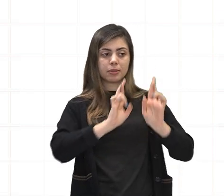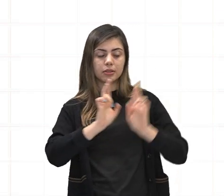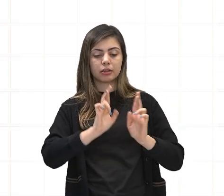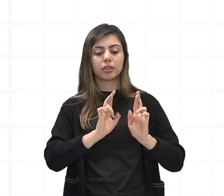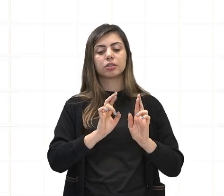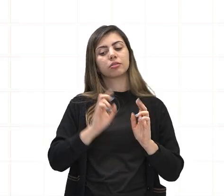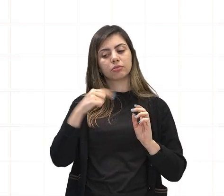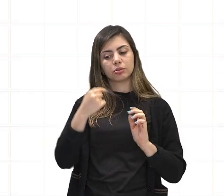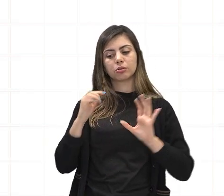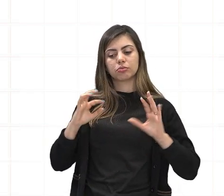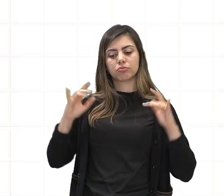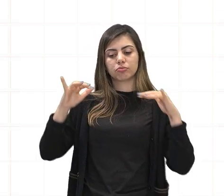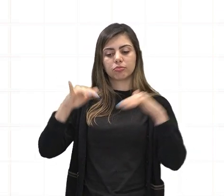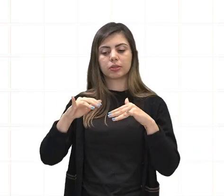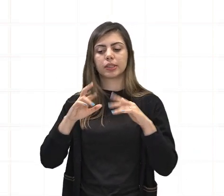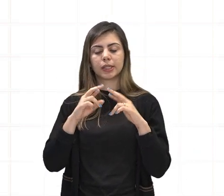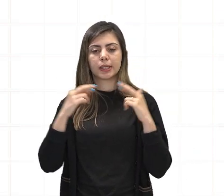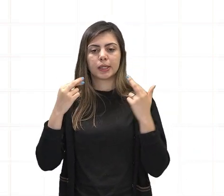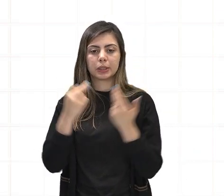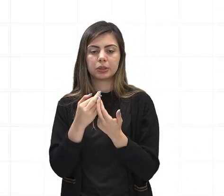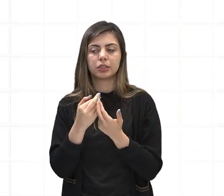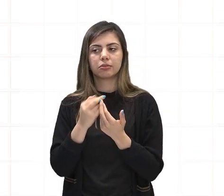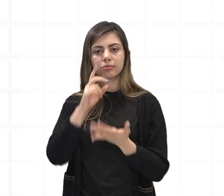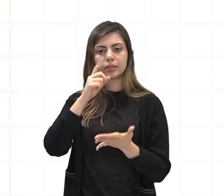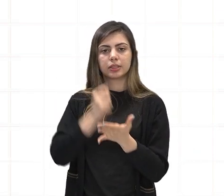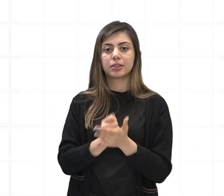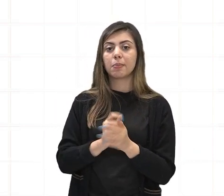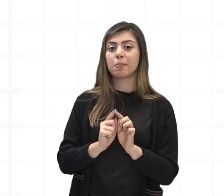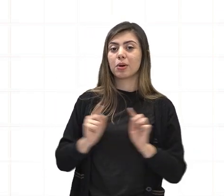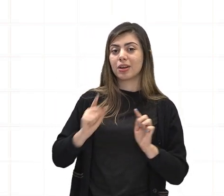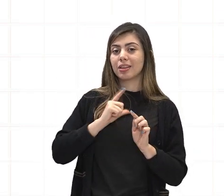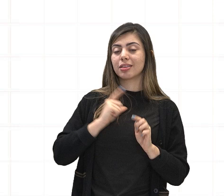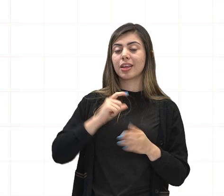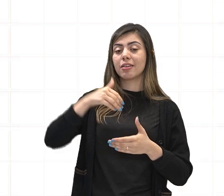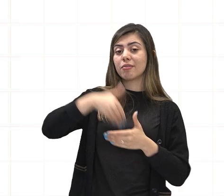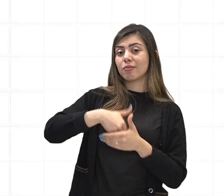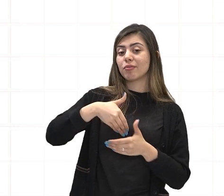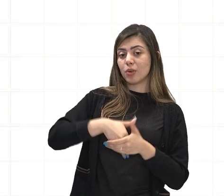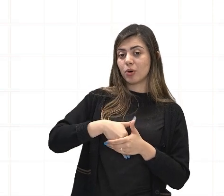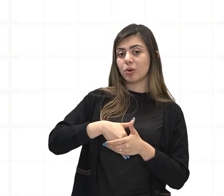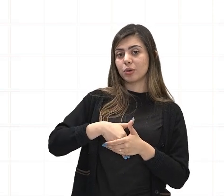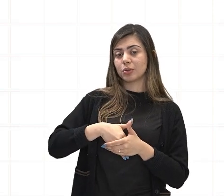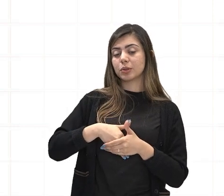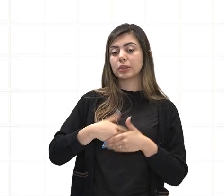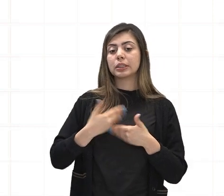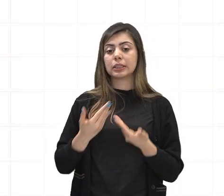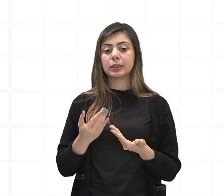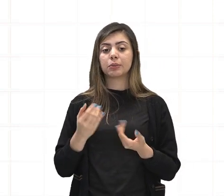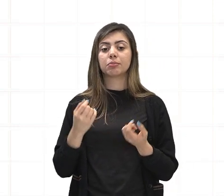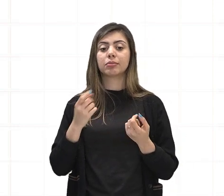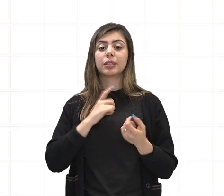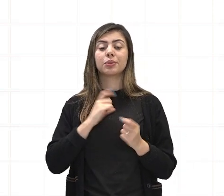as decisões eram tomadas por voto de estado, não por indivíduo, levando a uma aliança entre a nobreza e o clero